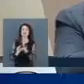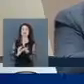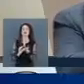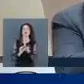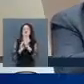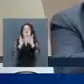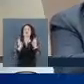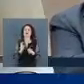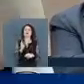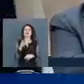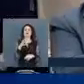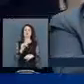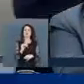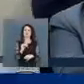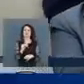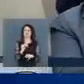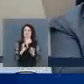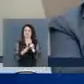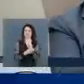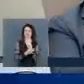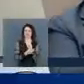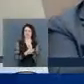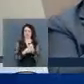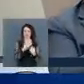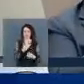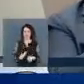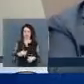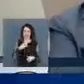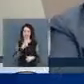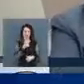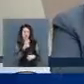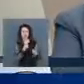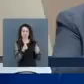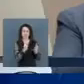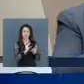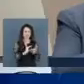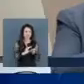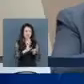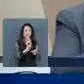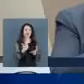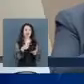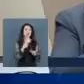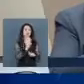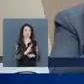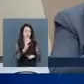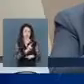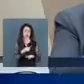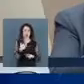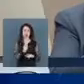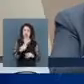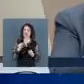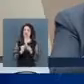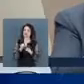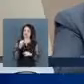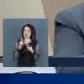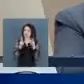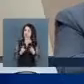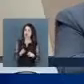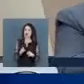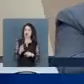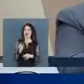Segurança Pública, ou seja, dinheiro inútil, que era repassado, mas não era utilizado, nós tivemos o mesmo em relação ao